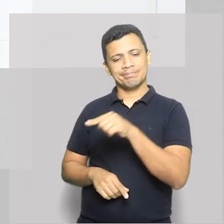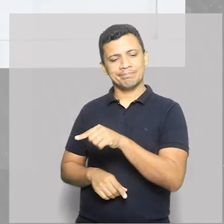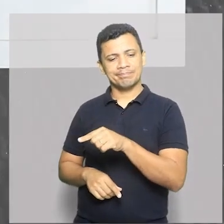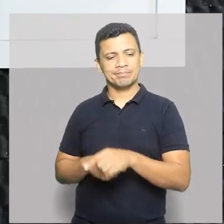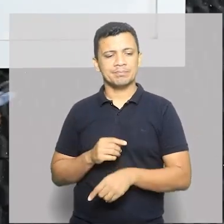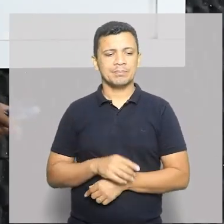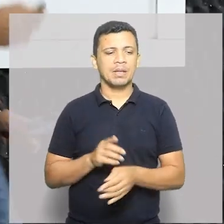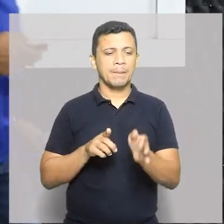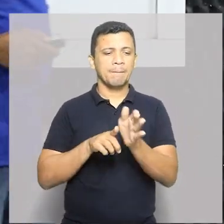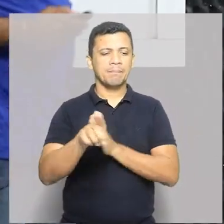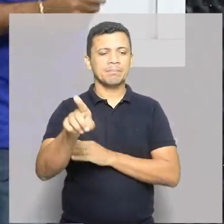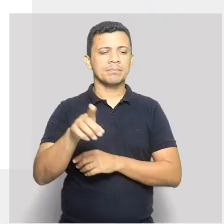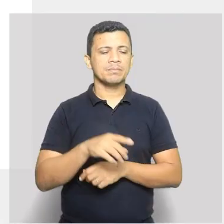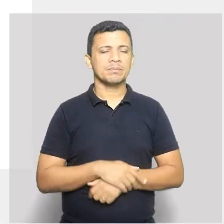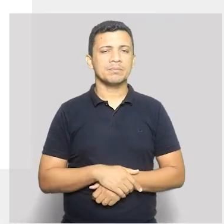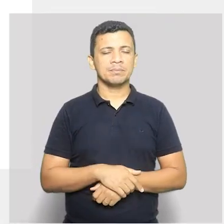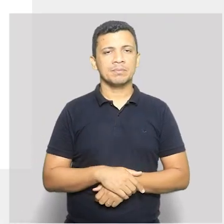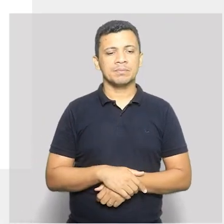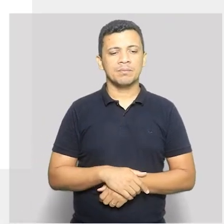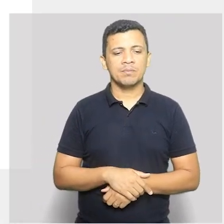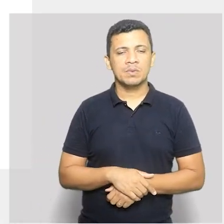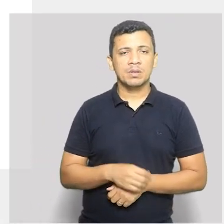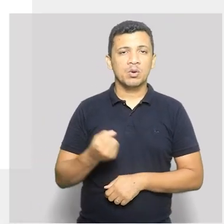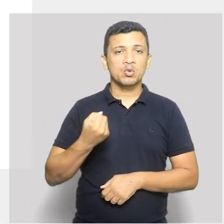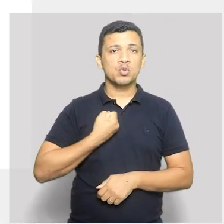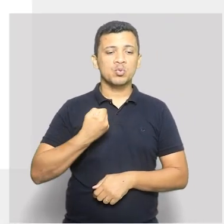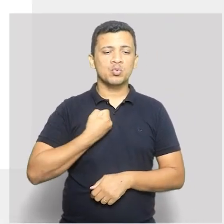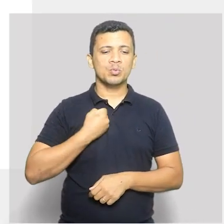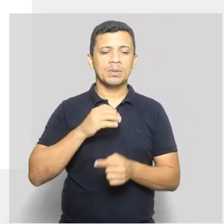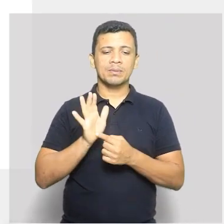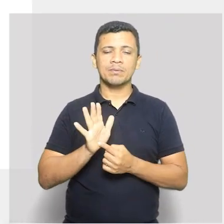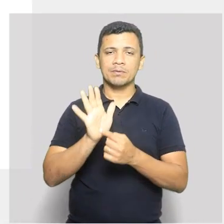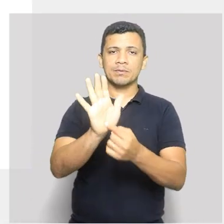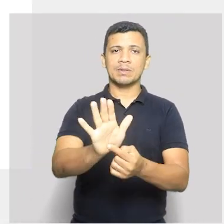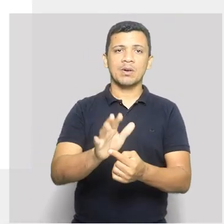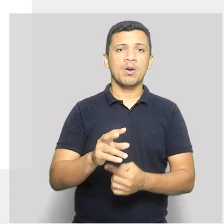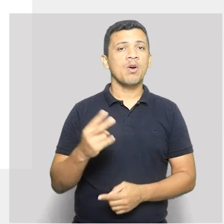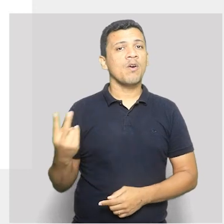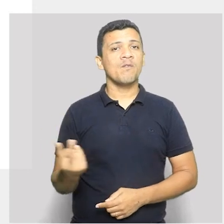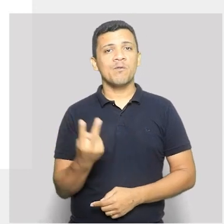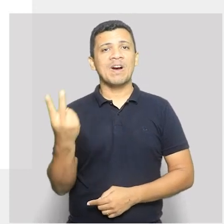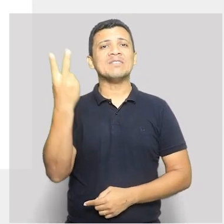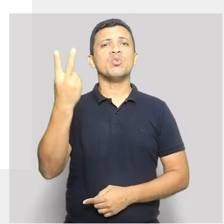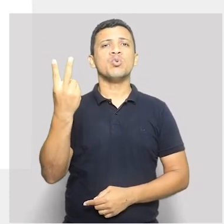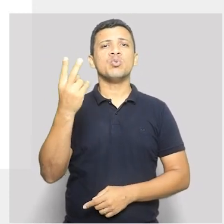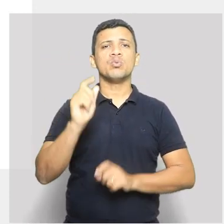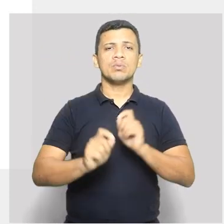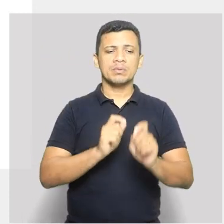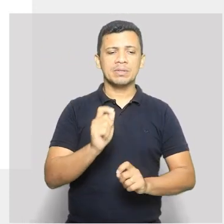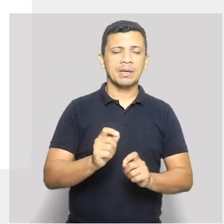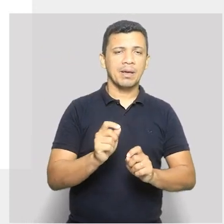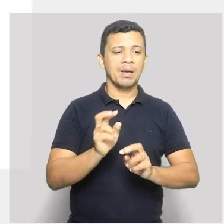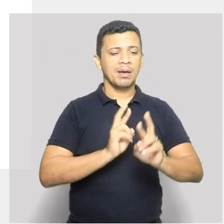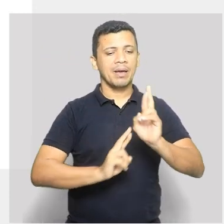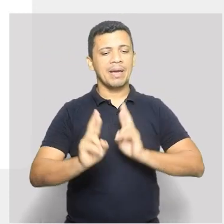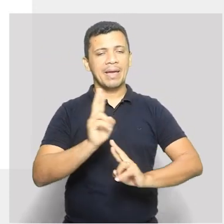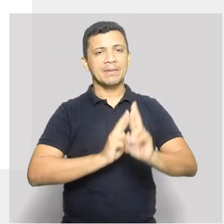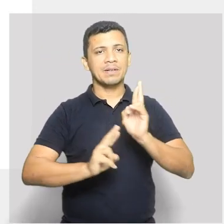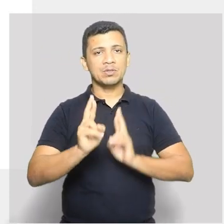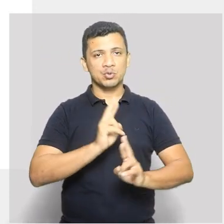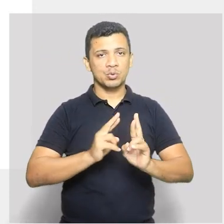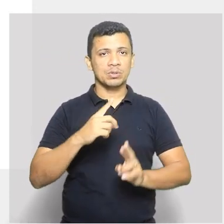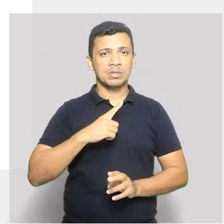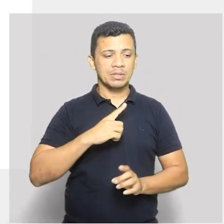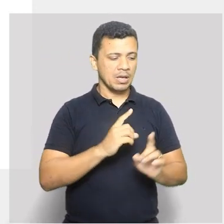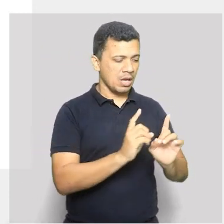está perguntando. Ele está falando o seguinte, ó. O número que expressa o valor, tá? Que relaciona o comprimento